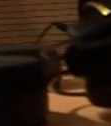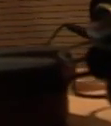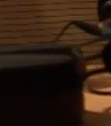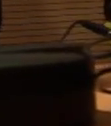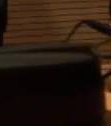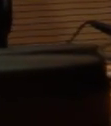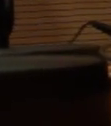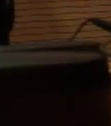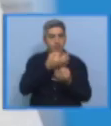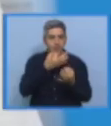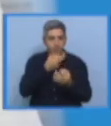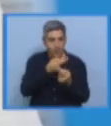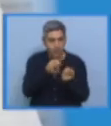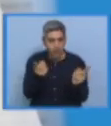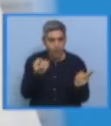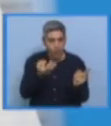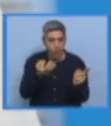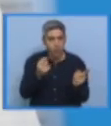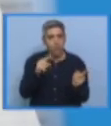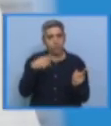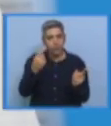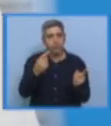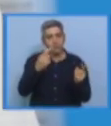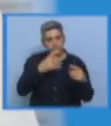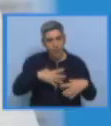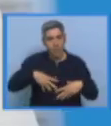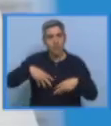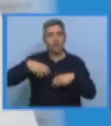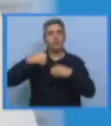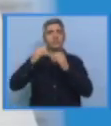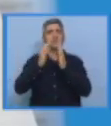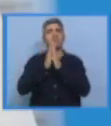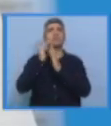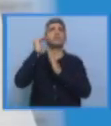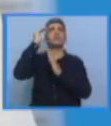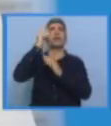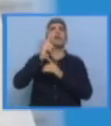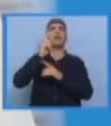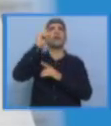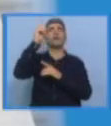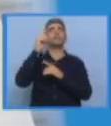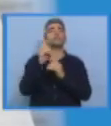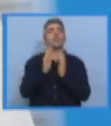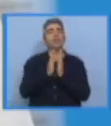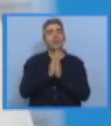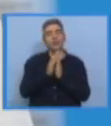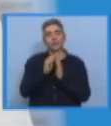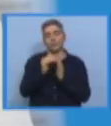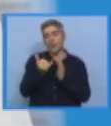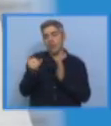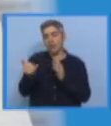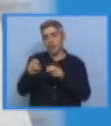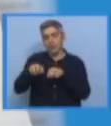no programa Eclésia. Um texto que chega a todos pela sua voz, pela língua gestual portuguesa e